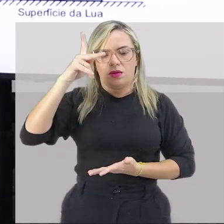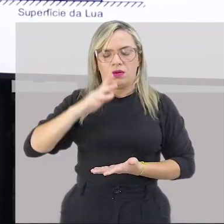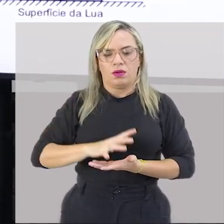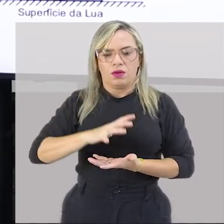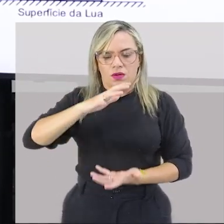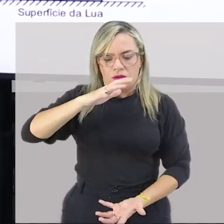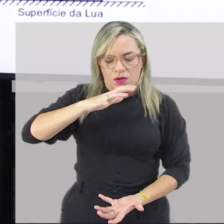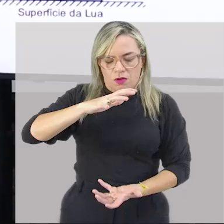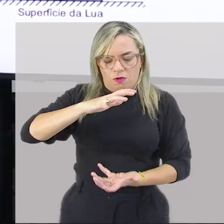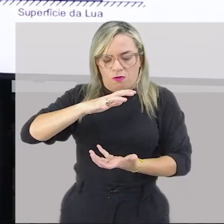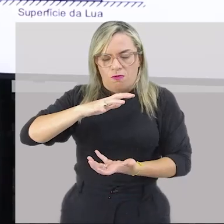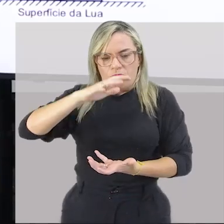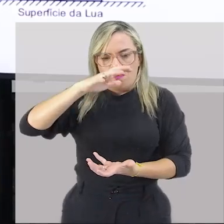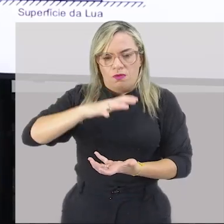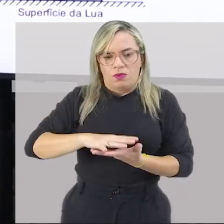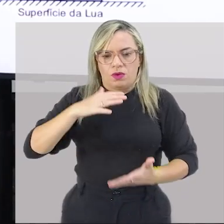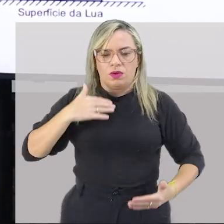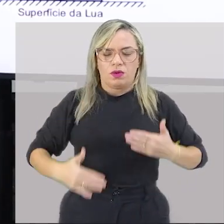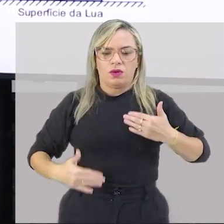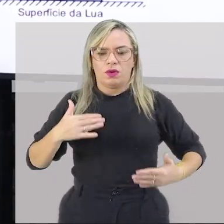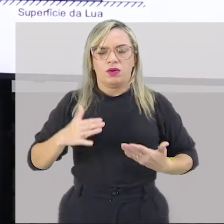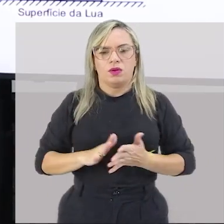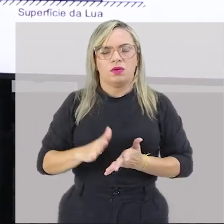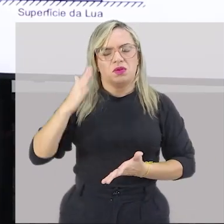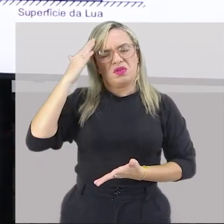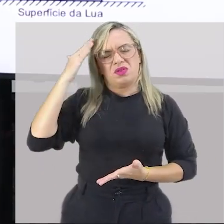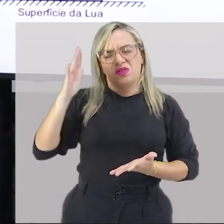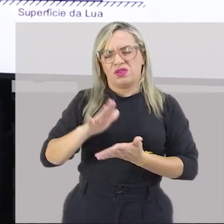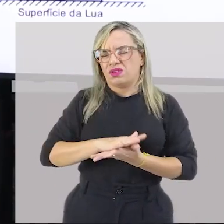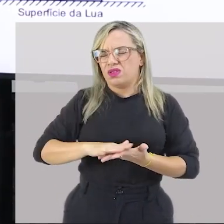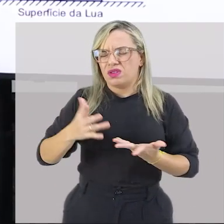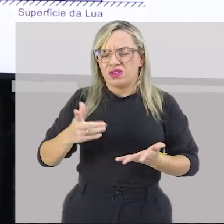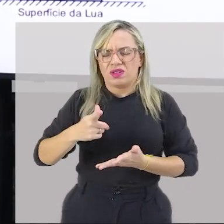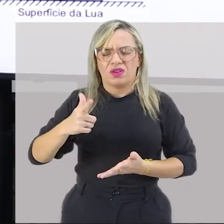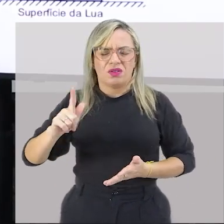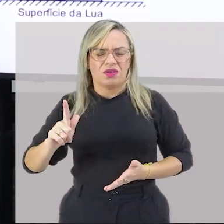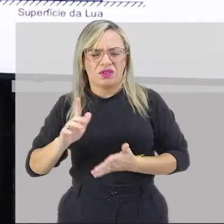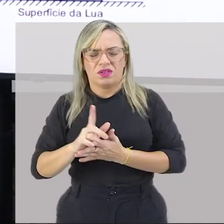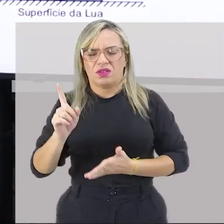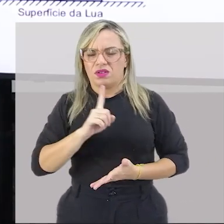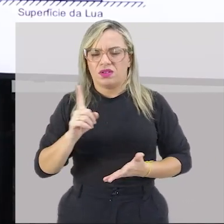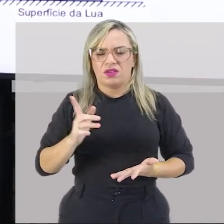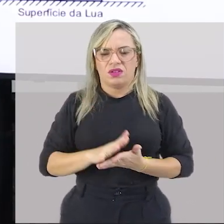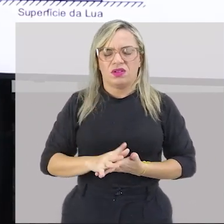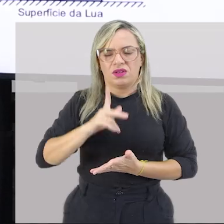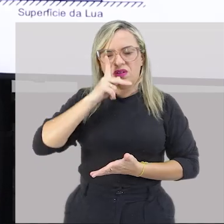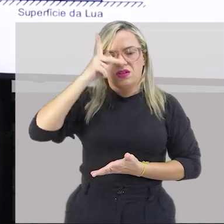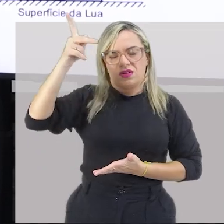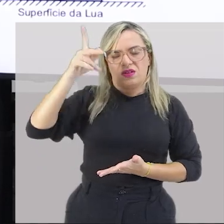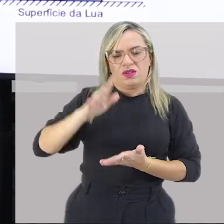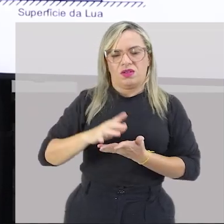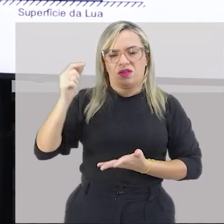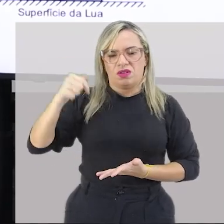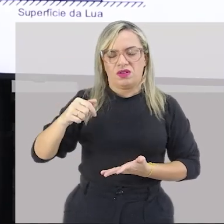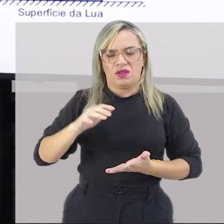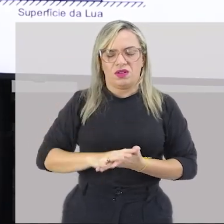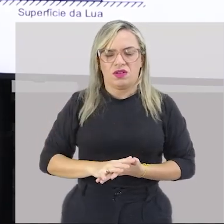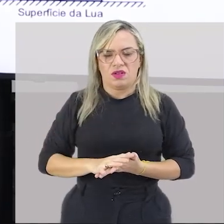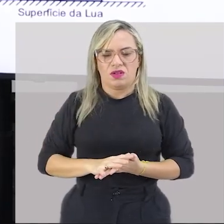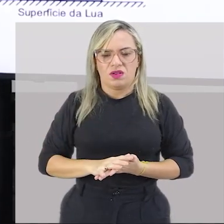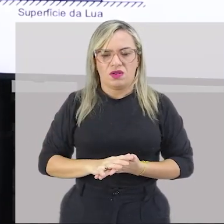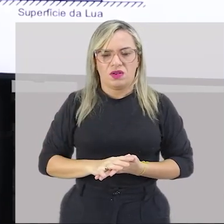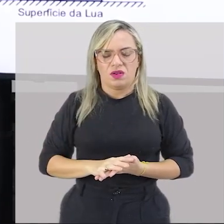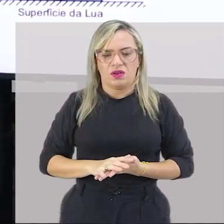balança faz em você. Professor, eu não entendi, mas não é o peso dela, não? Não. É a força que a balança faz em